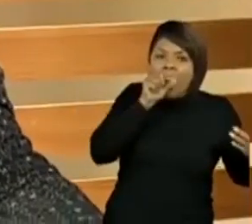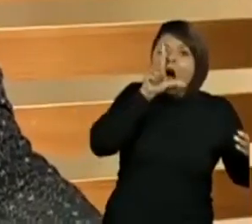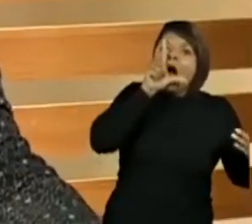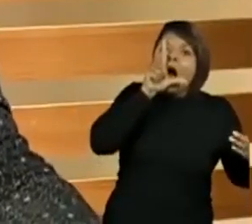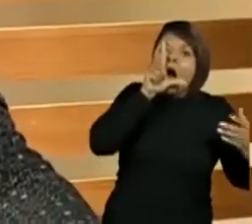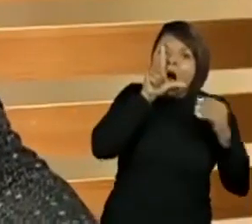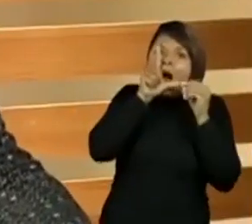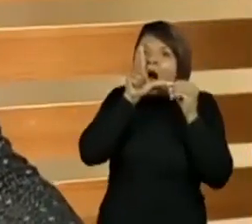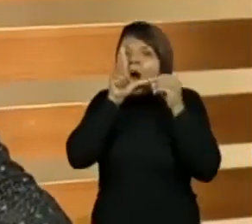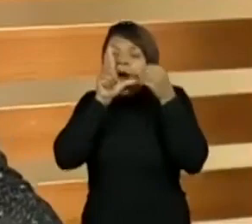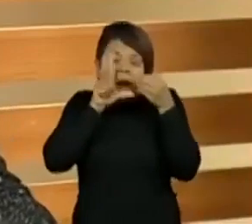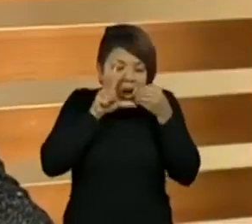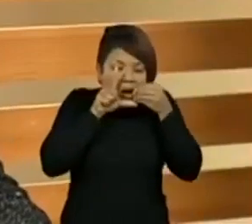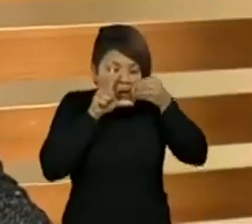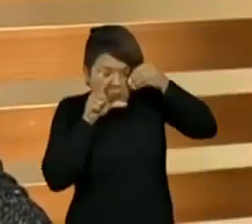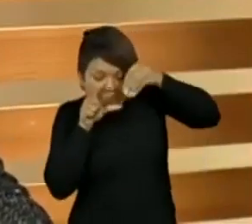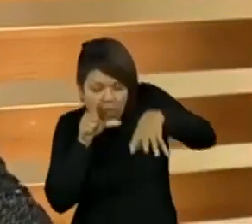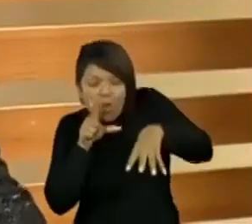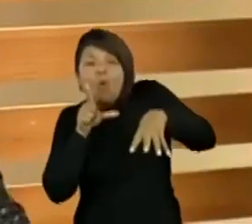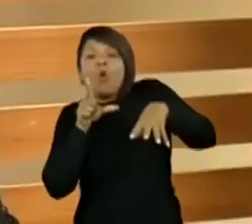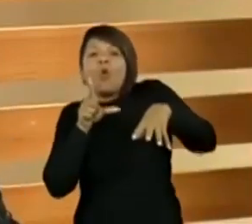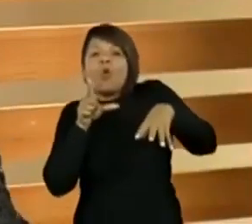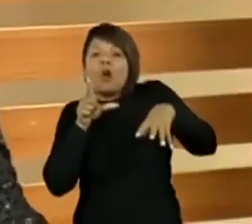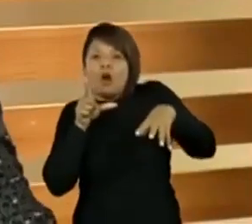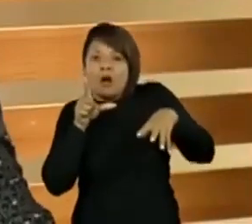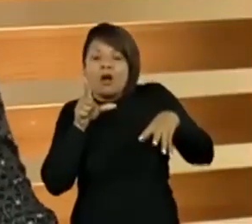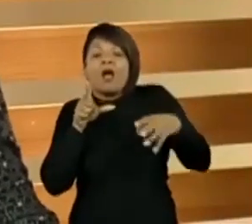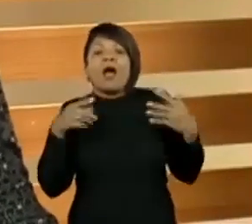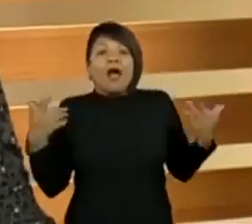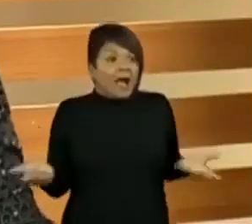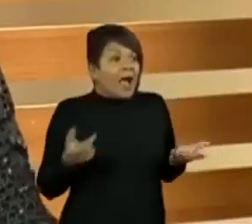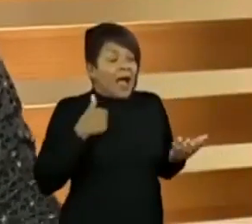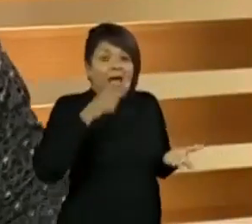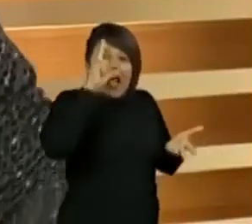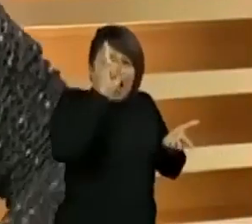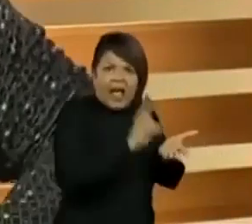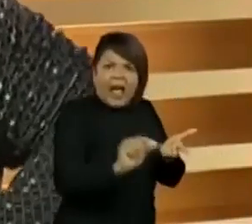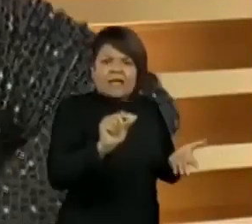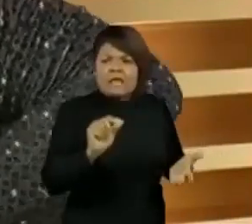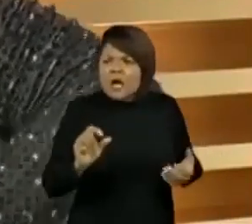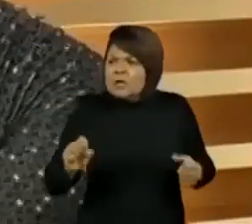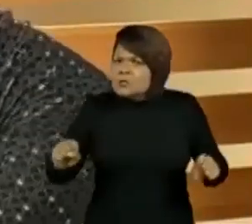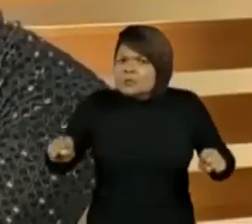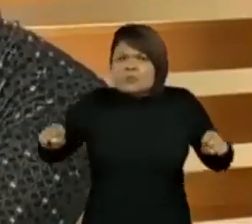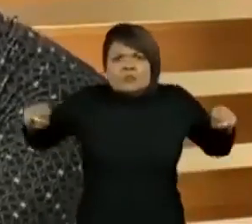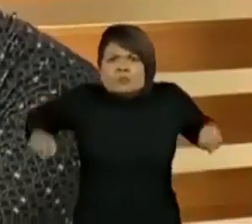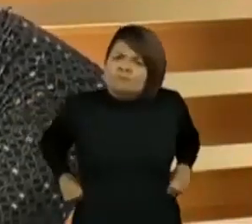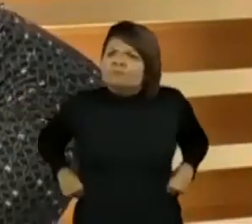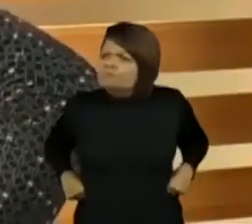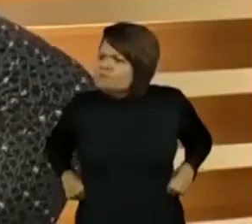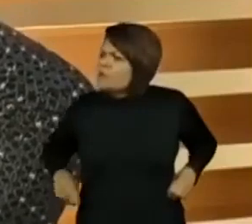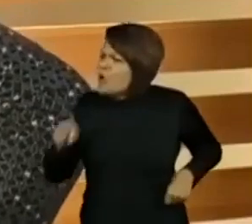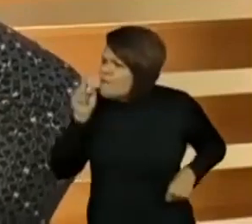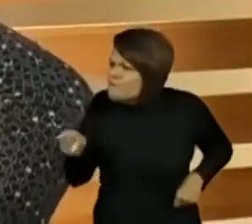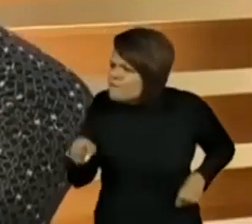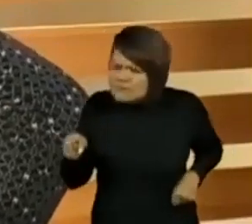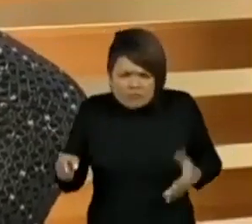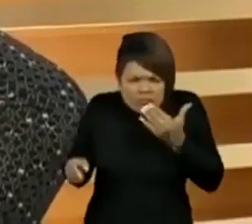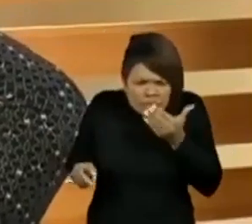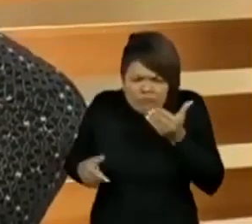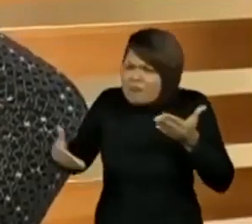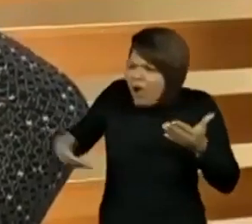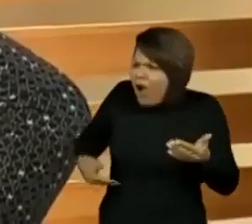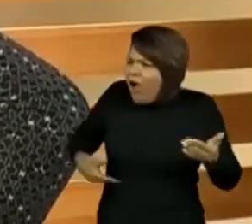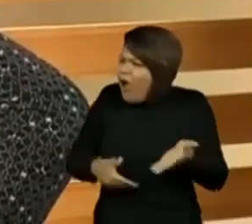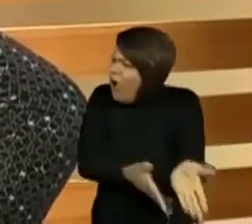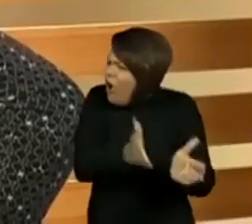bico e o peixe caiu. A águia ficou furiosa. Você me fez perder meu